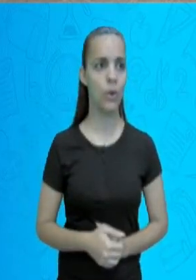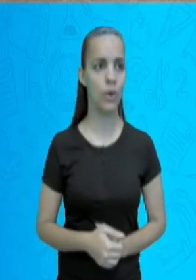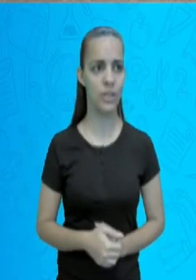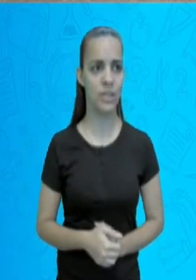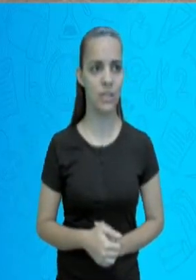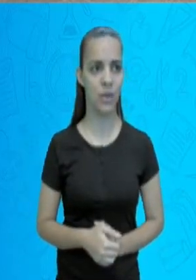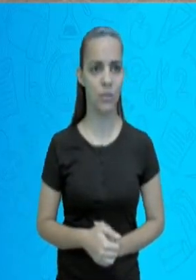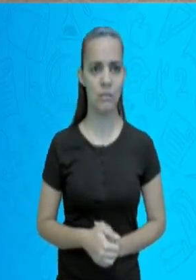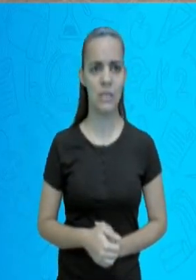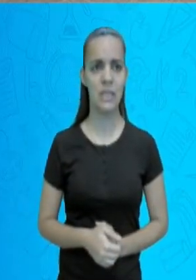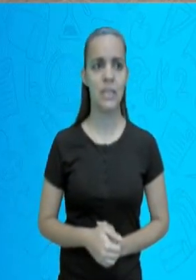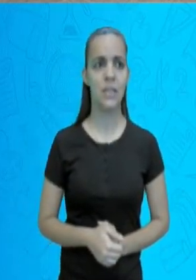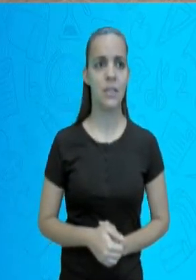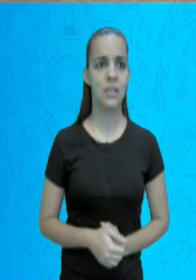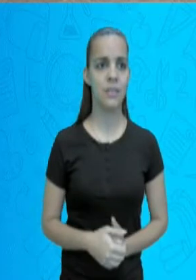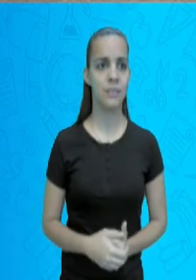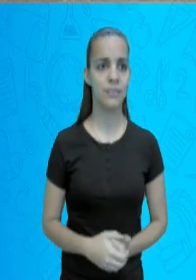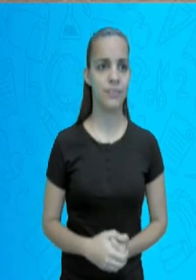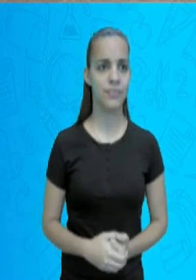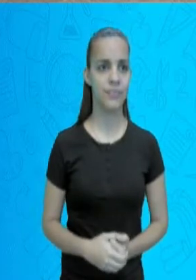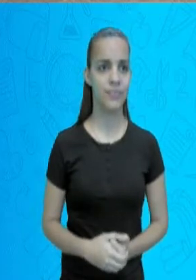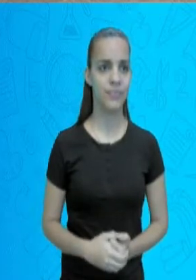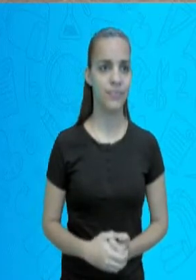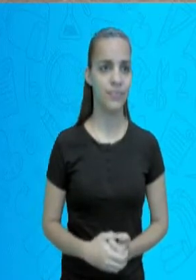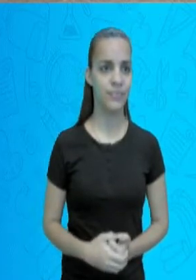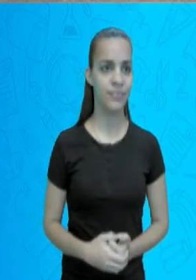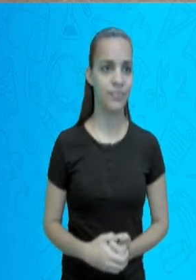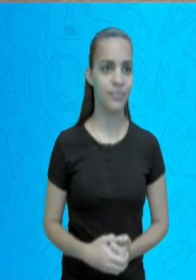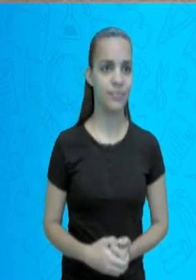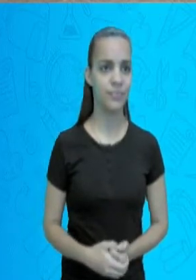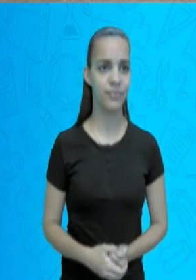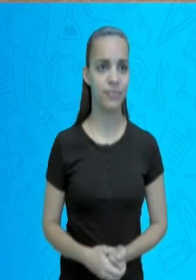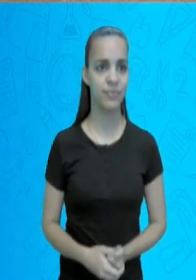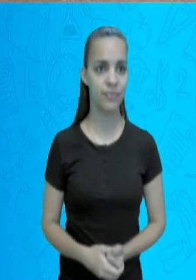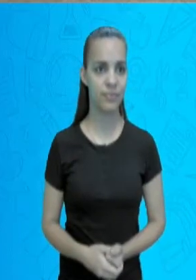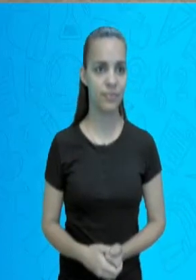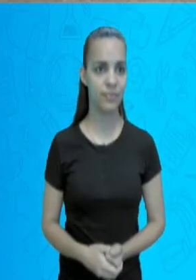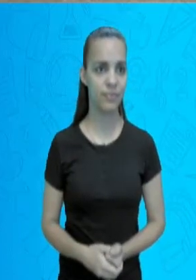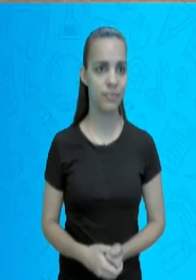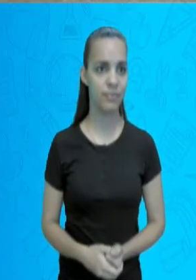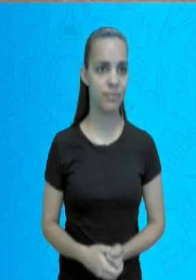em consideração, vamos voltar aqui um pouquinho,